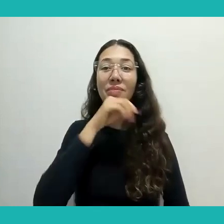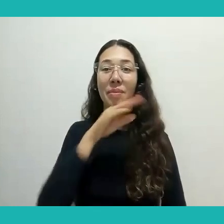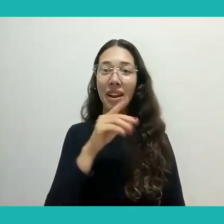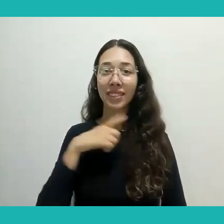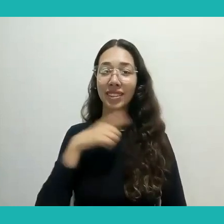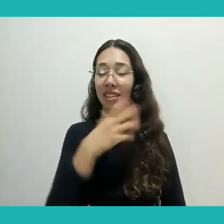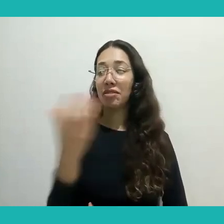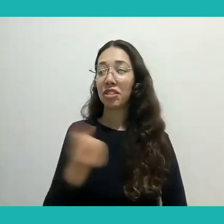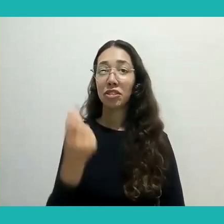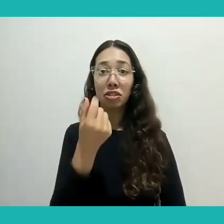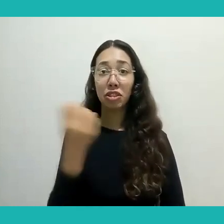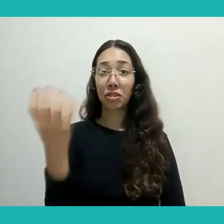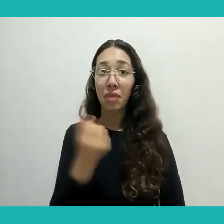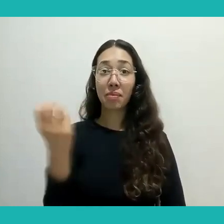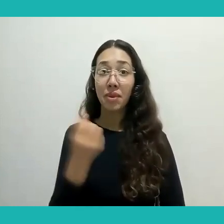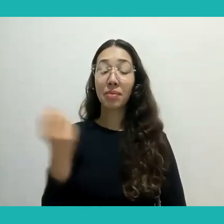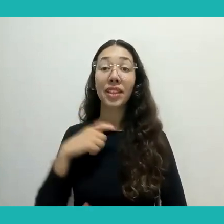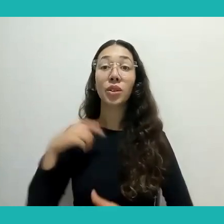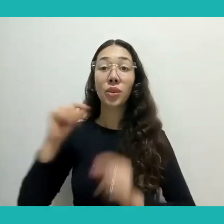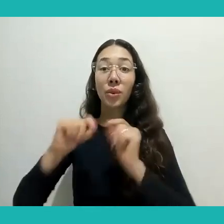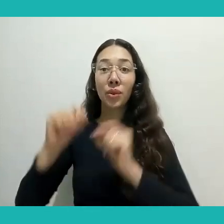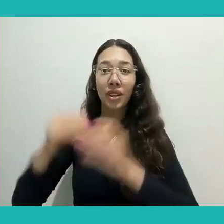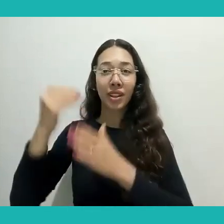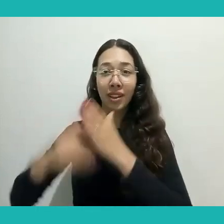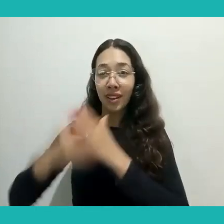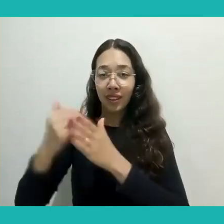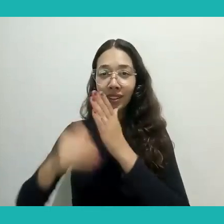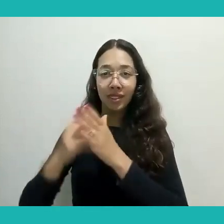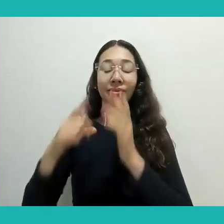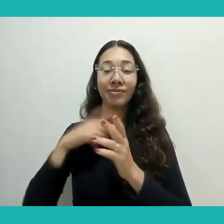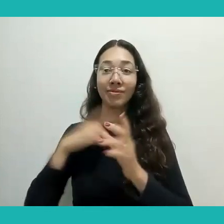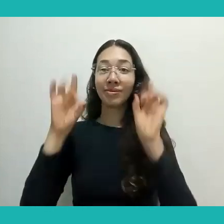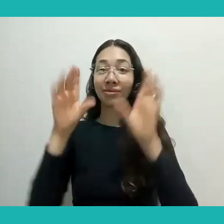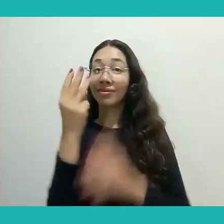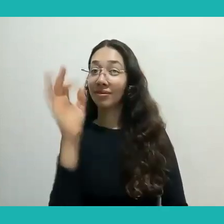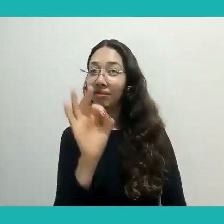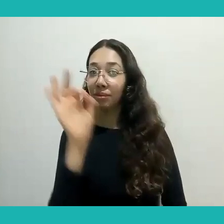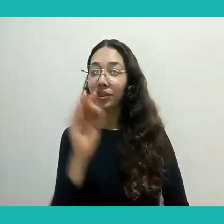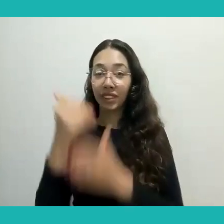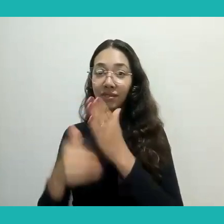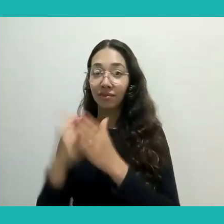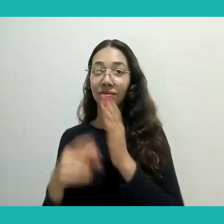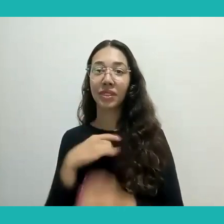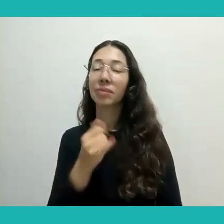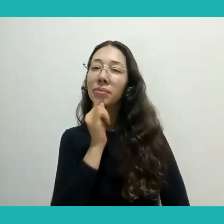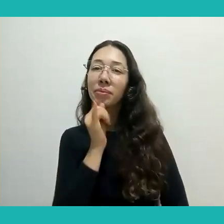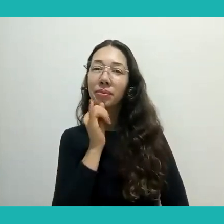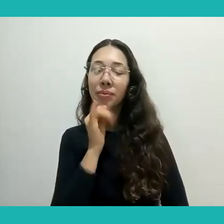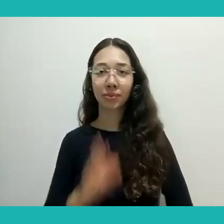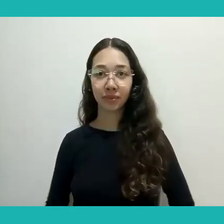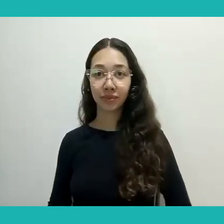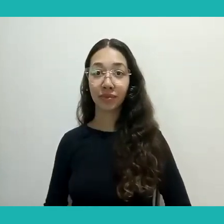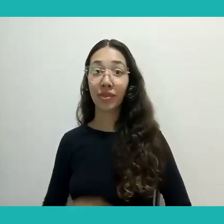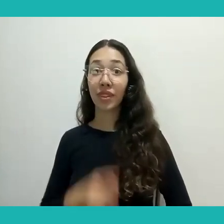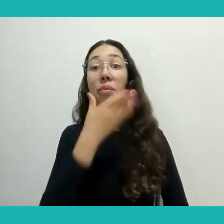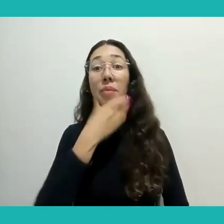pensionistas vitalícias descontarão essa alíquota especial de 3%. Então, por exemplo, pai